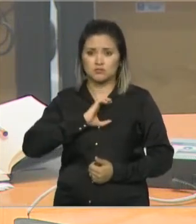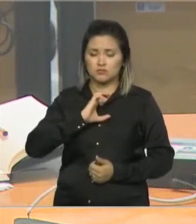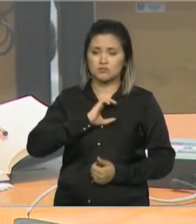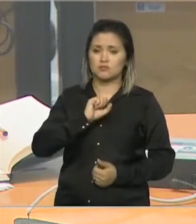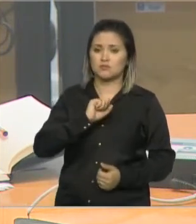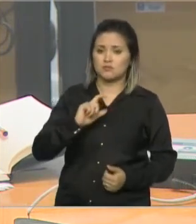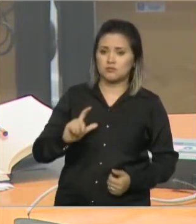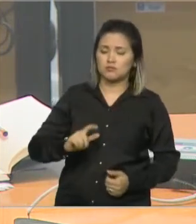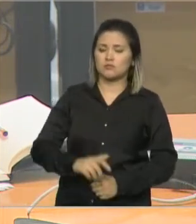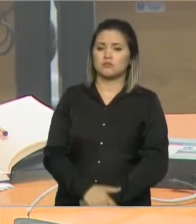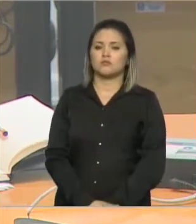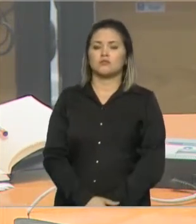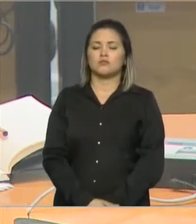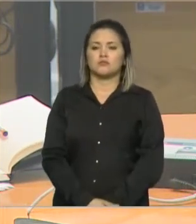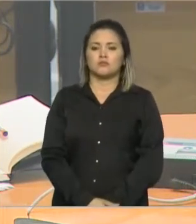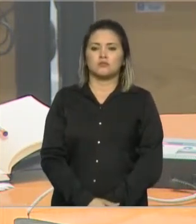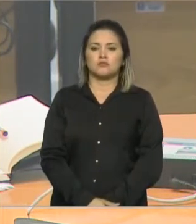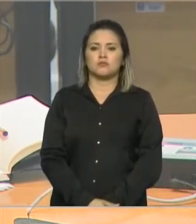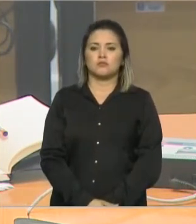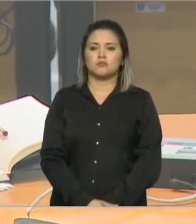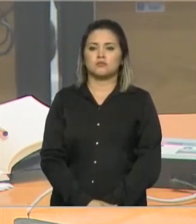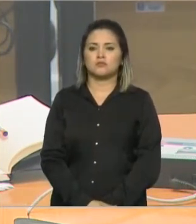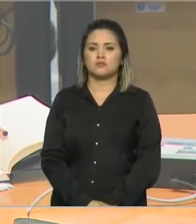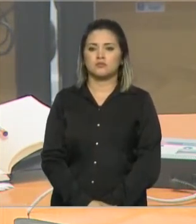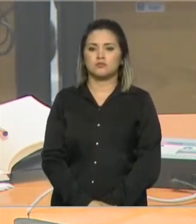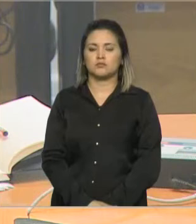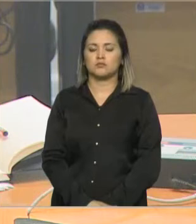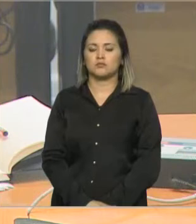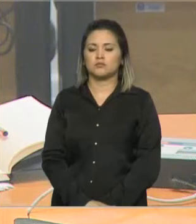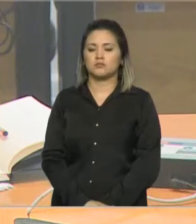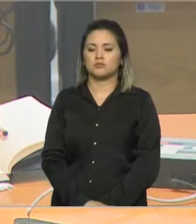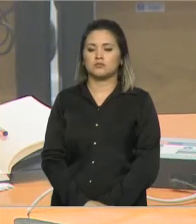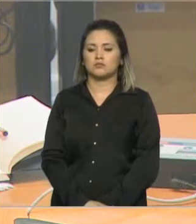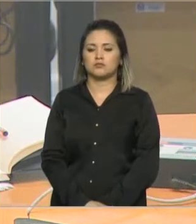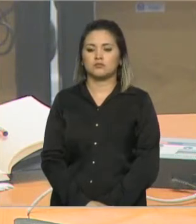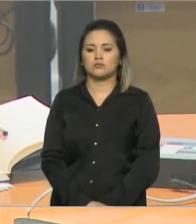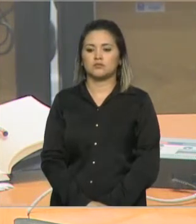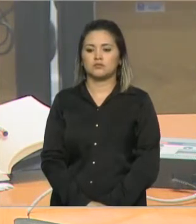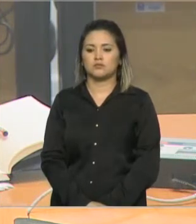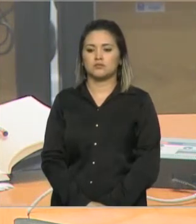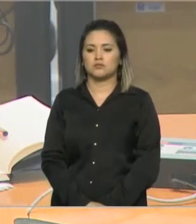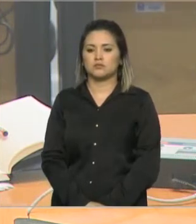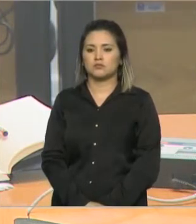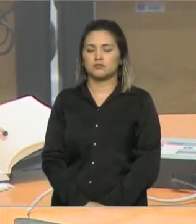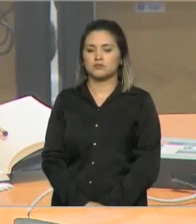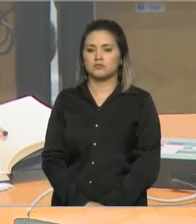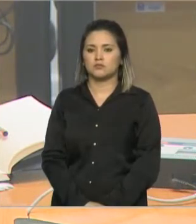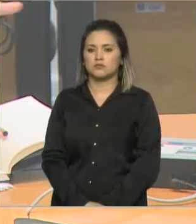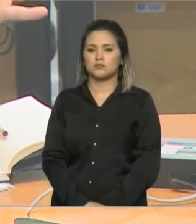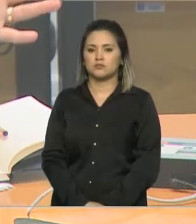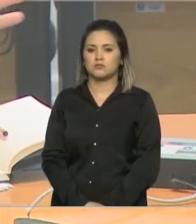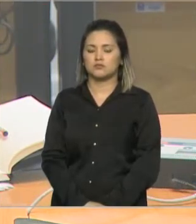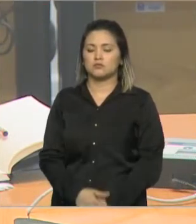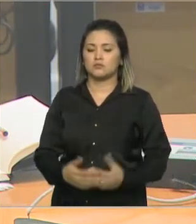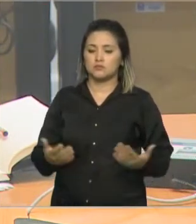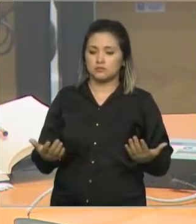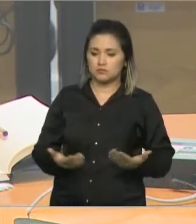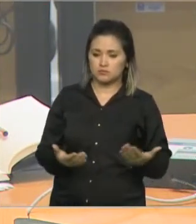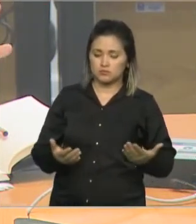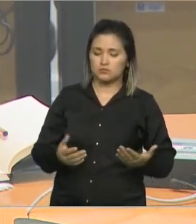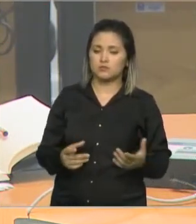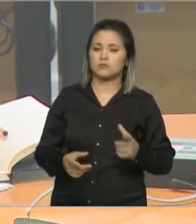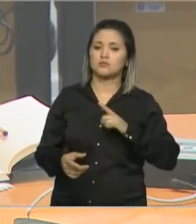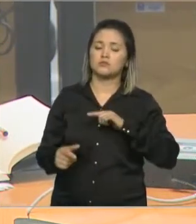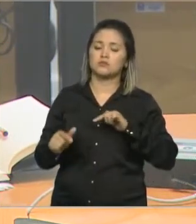Luís, que à época concentrava os serviços. Hoje a gente já tem serviços muito mais